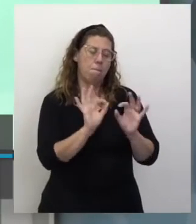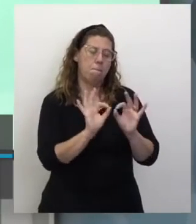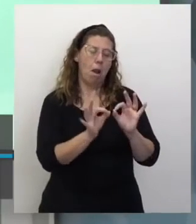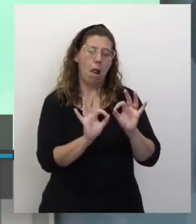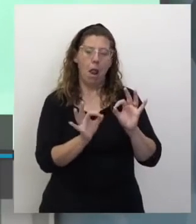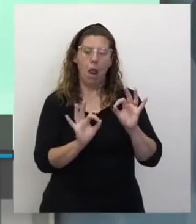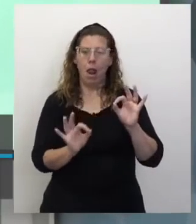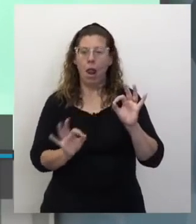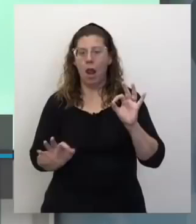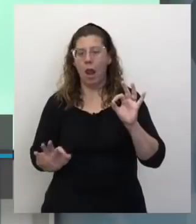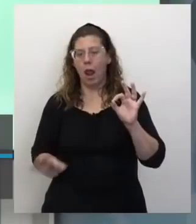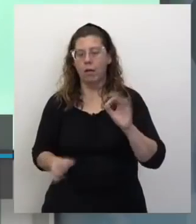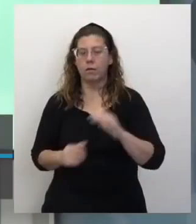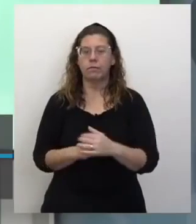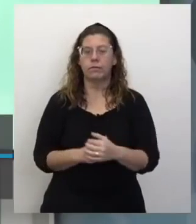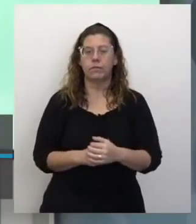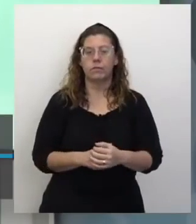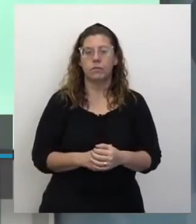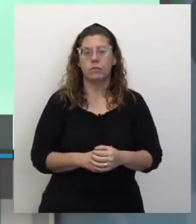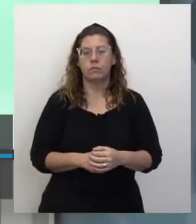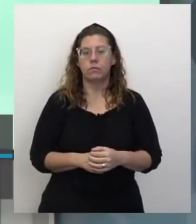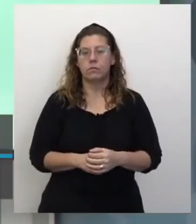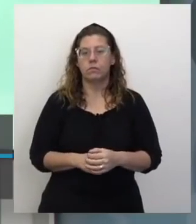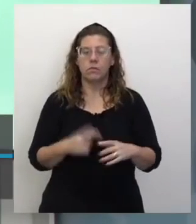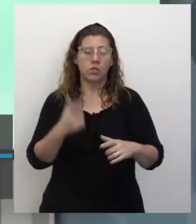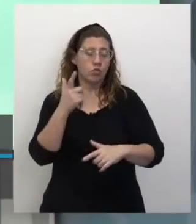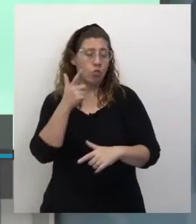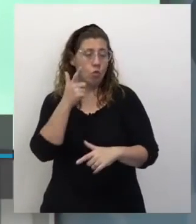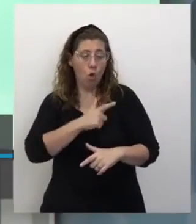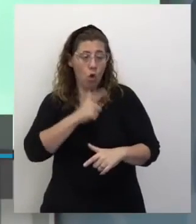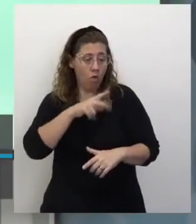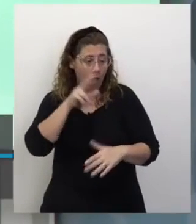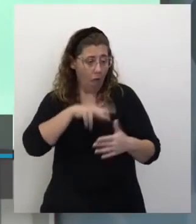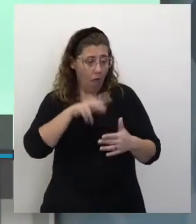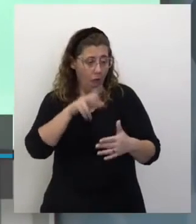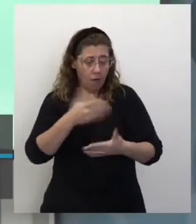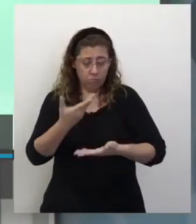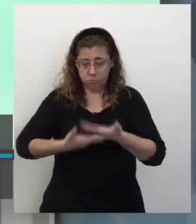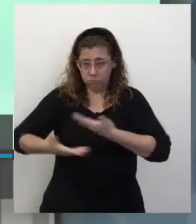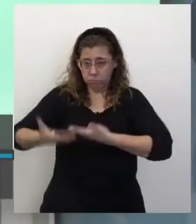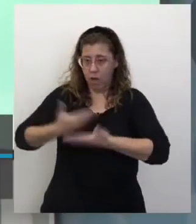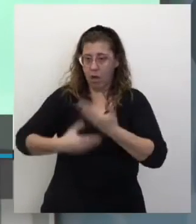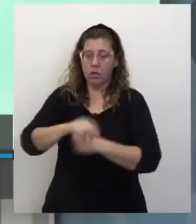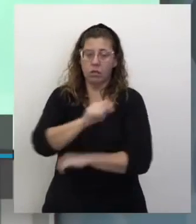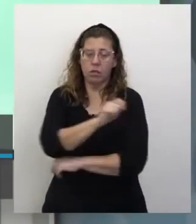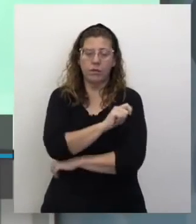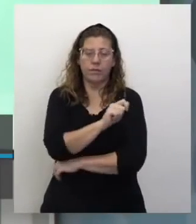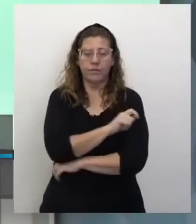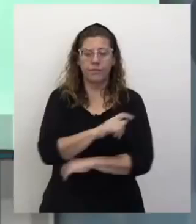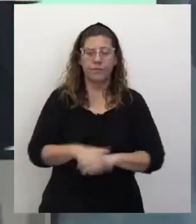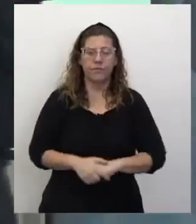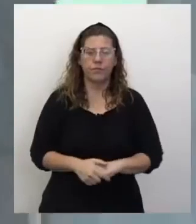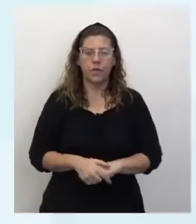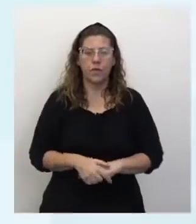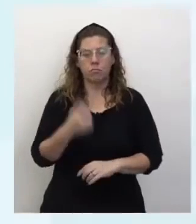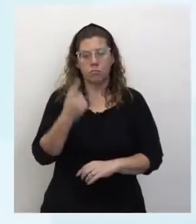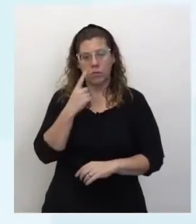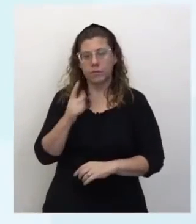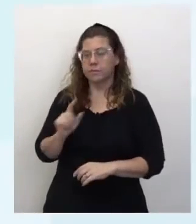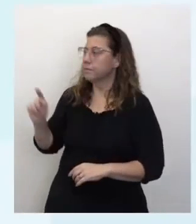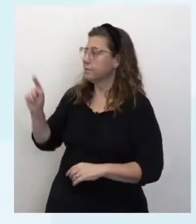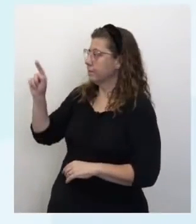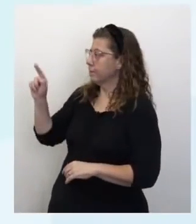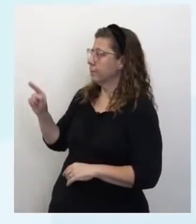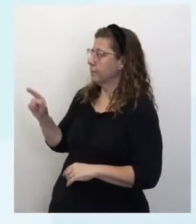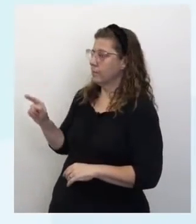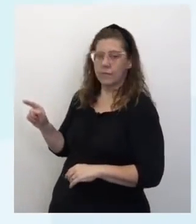está ali no chat, porque a gente acaba não conseguindo ler interações dos alunos mesmo, né? Mas aí voltando aqui, então, vão aparecer alguns memes aqui. Esses memes